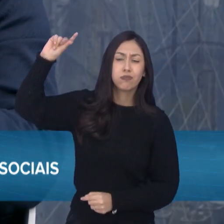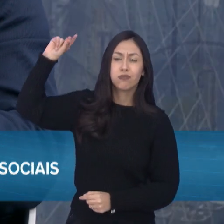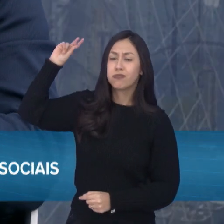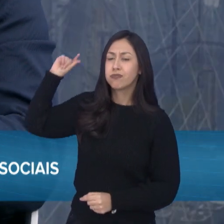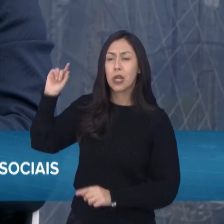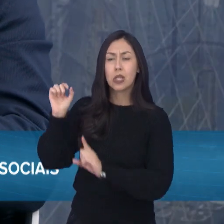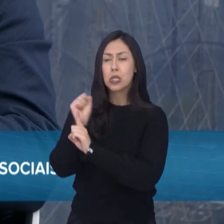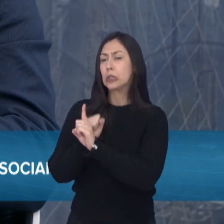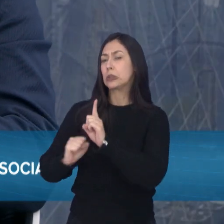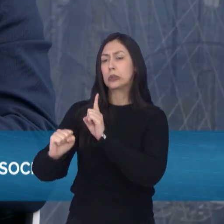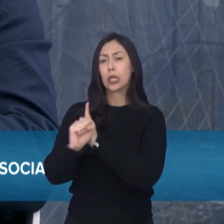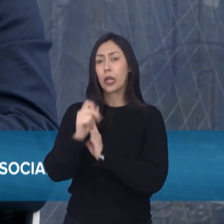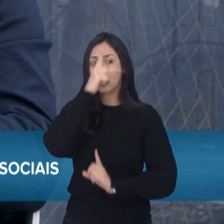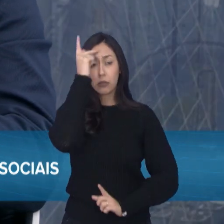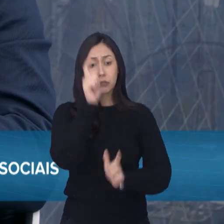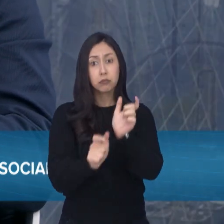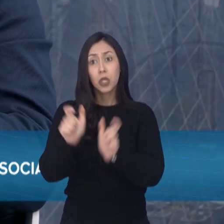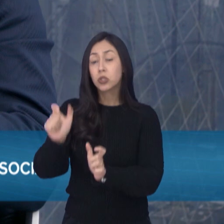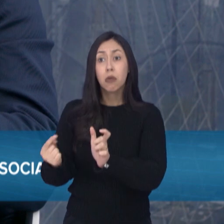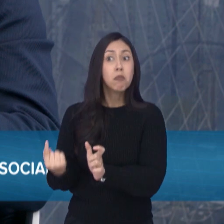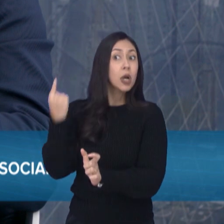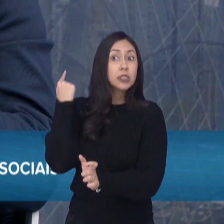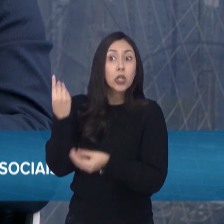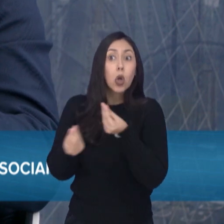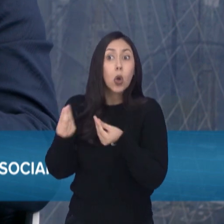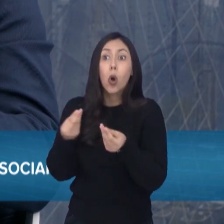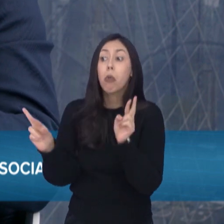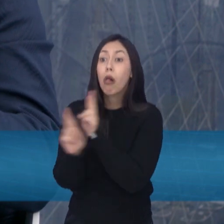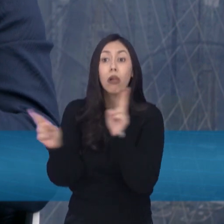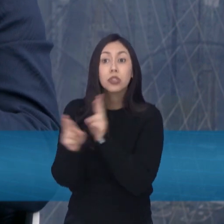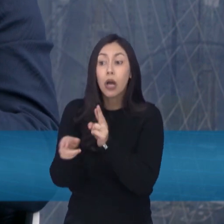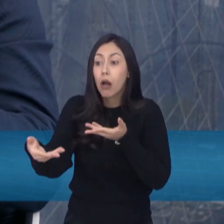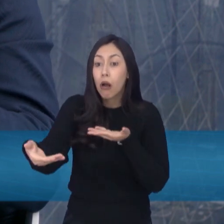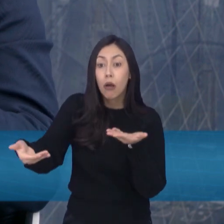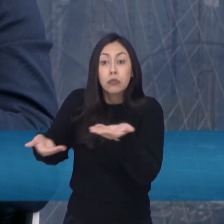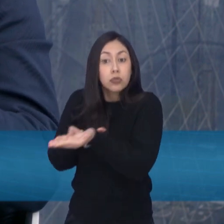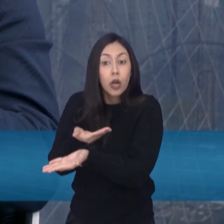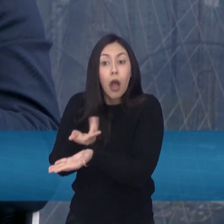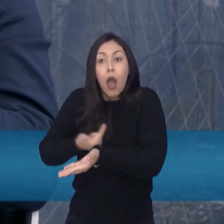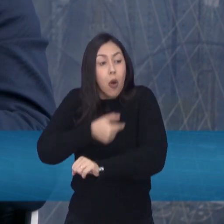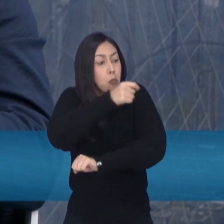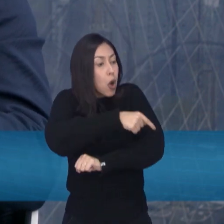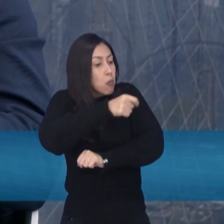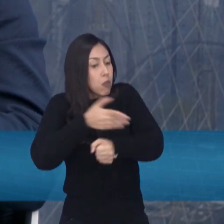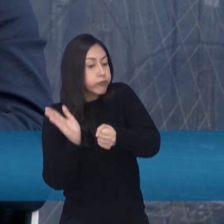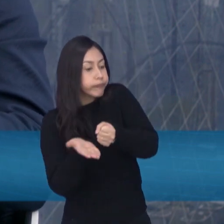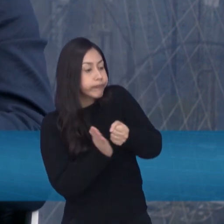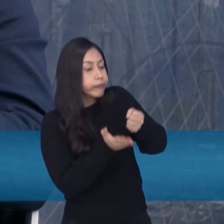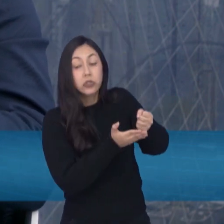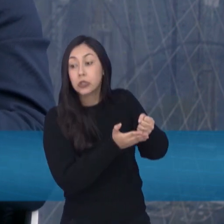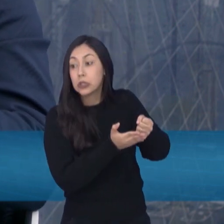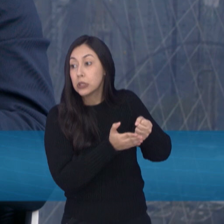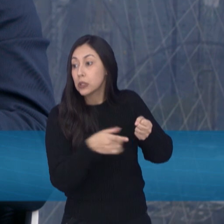a relação entre as pessoas era a troca, o escambo. Eu cultivo alguma coisa e eu troco por uma outra coisa que eu